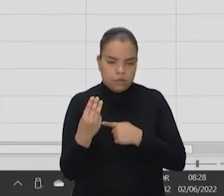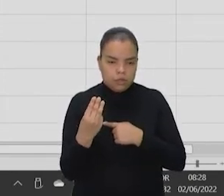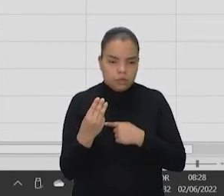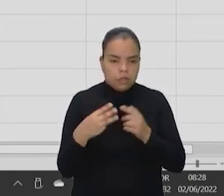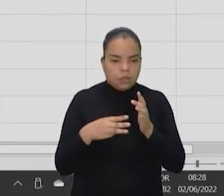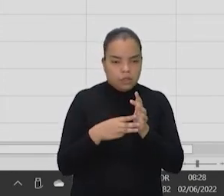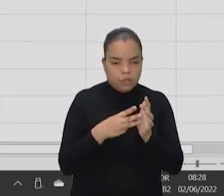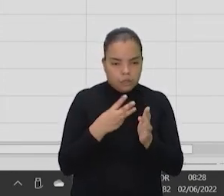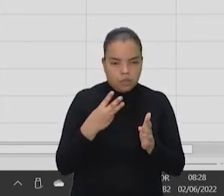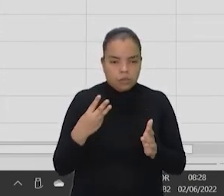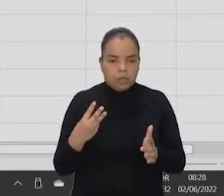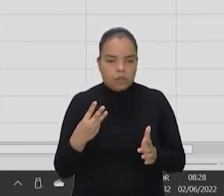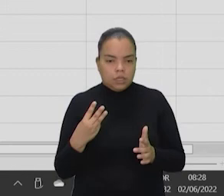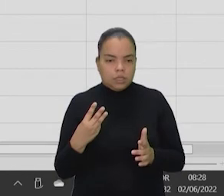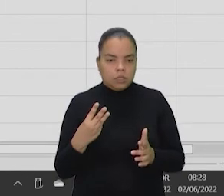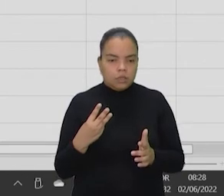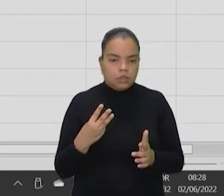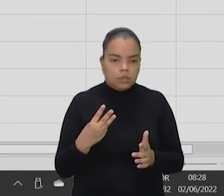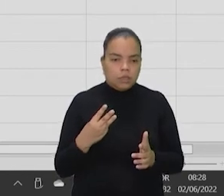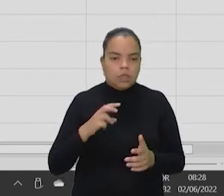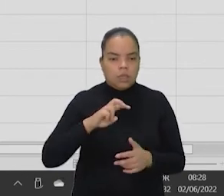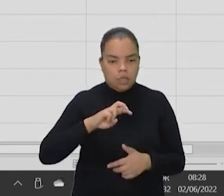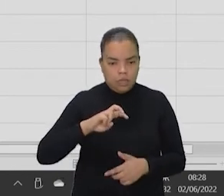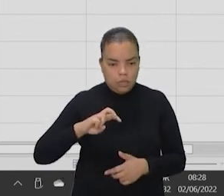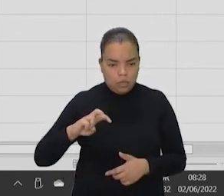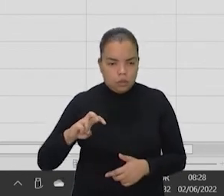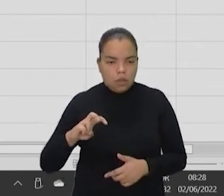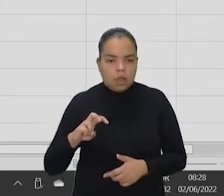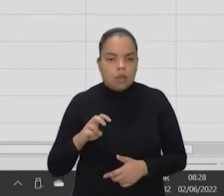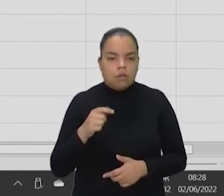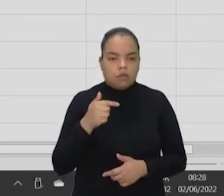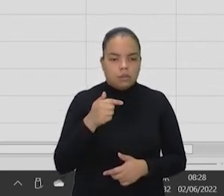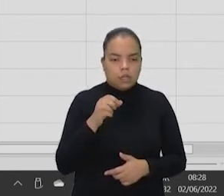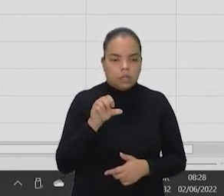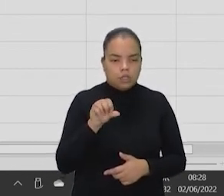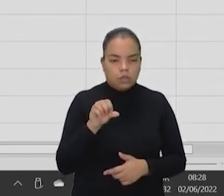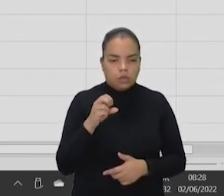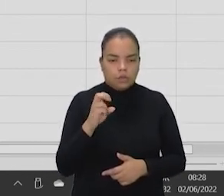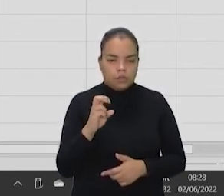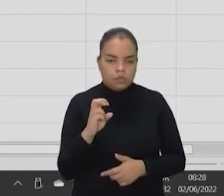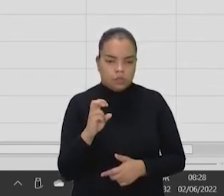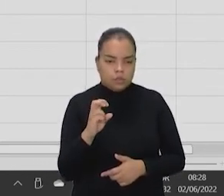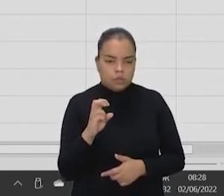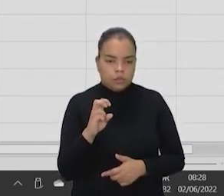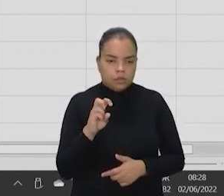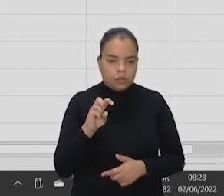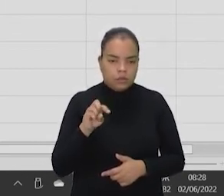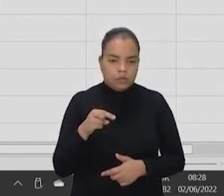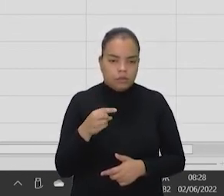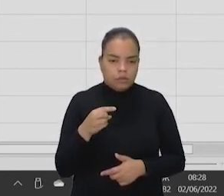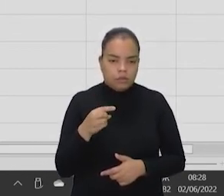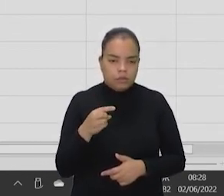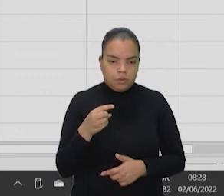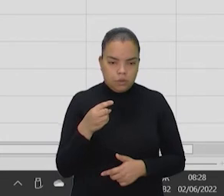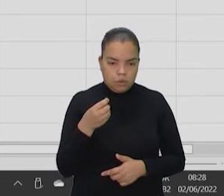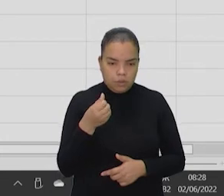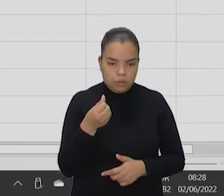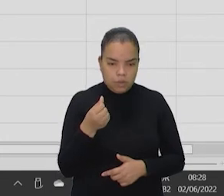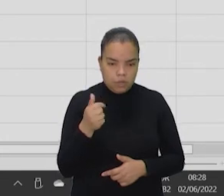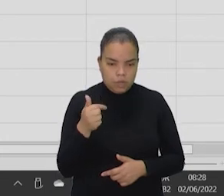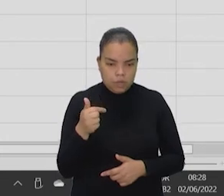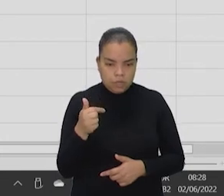No terceiro mês, você vai pegar o valor anterior novamente e multiplicar por 1,03. Opa, errei